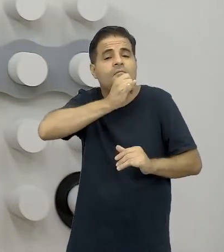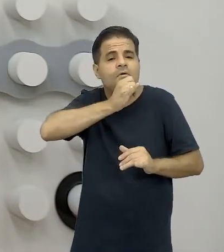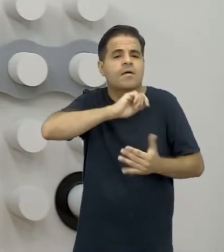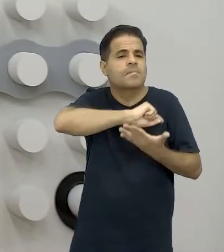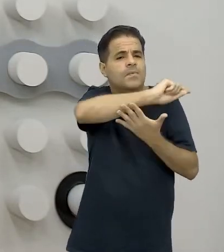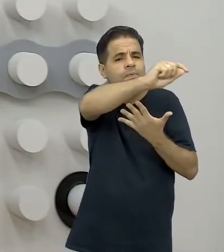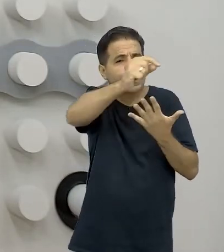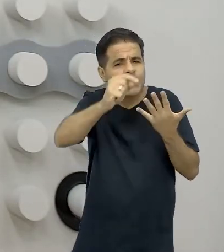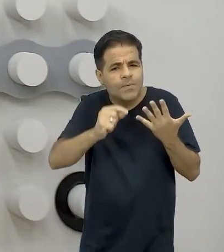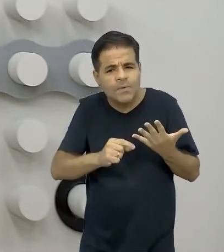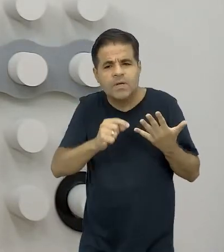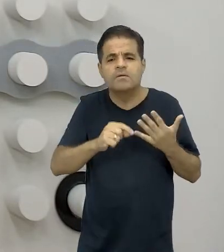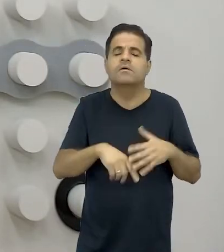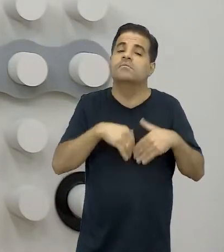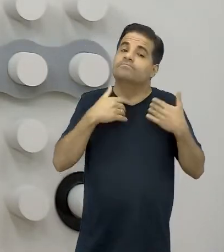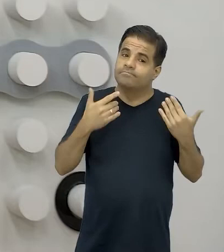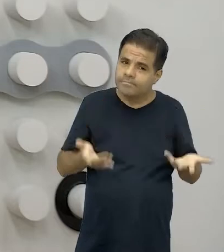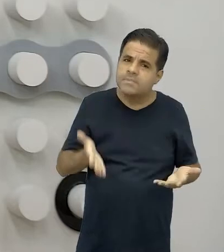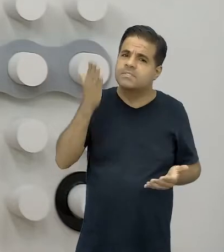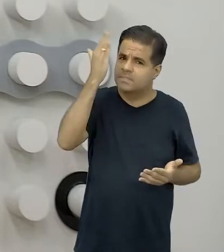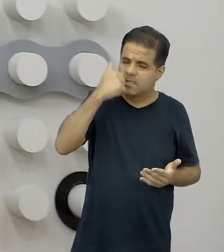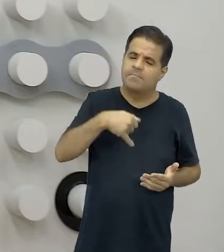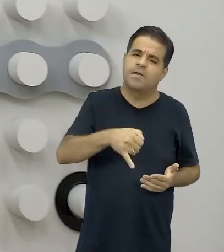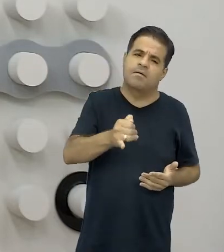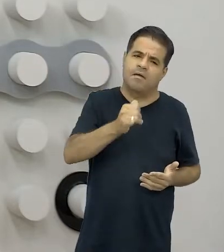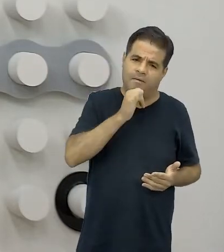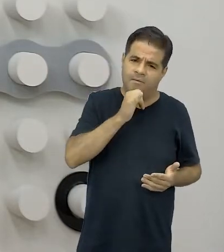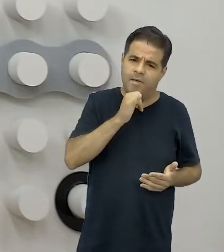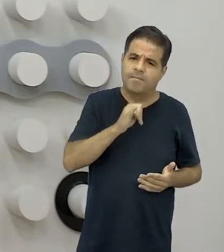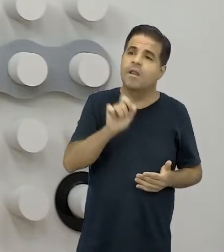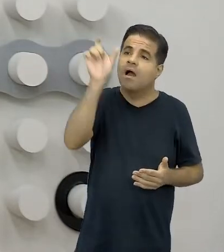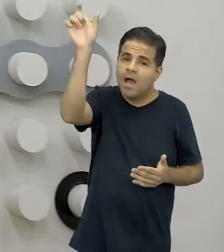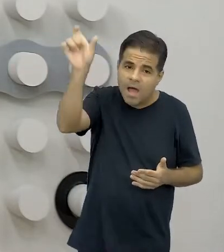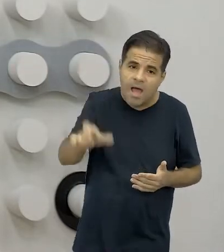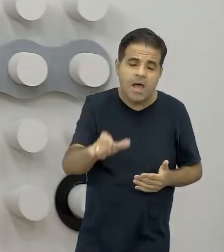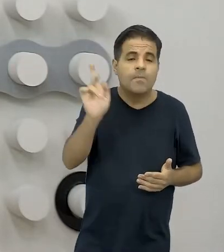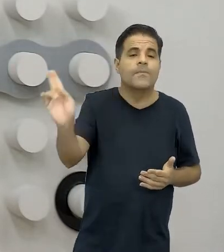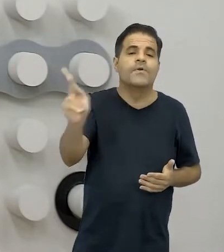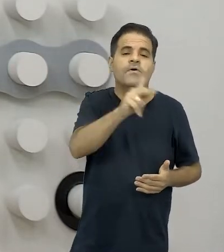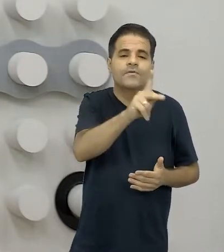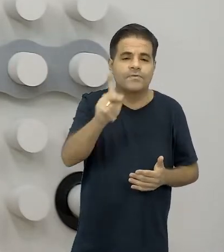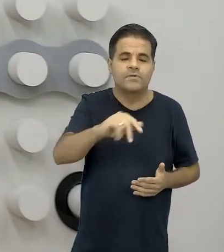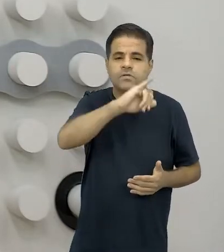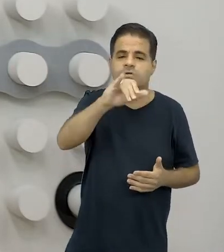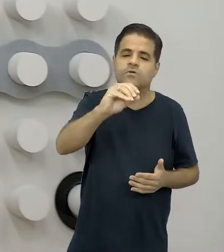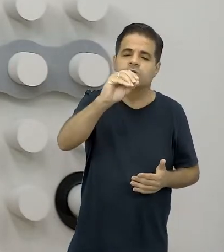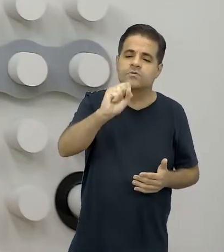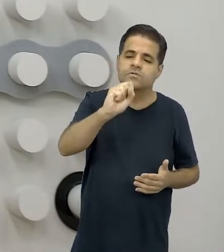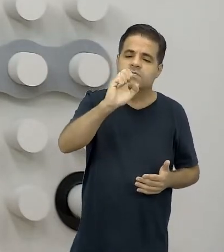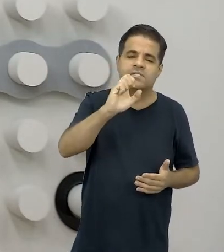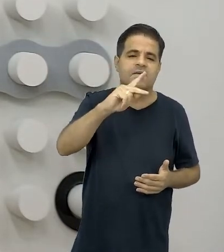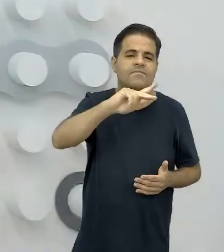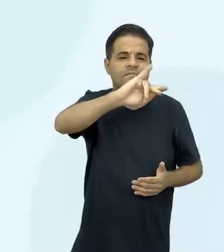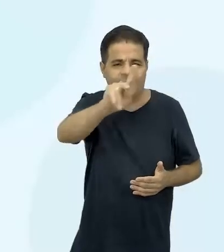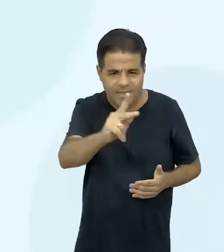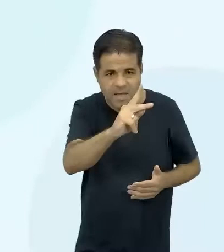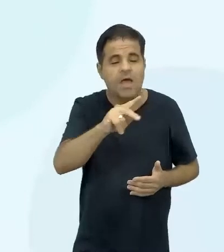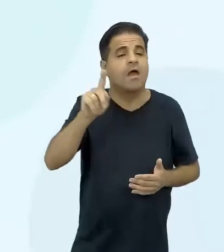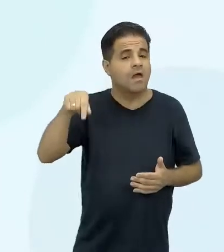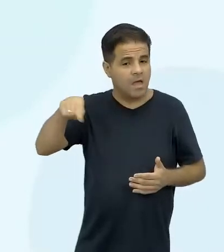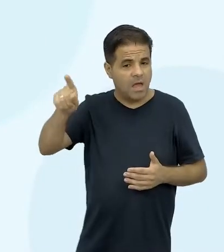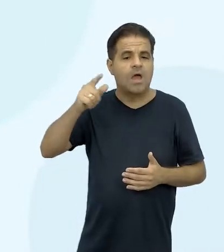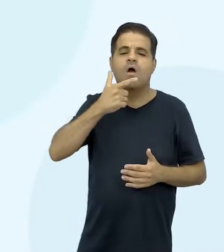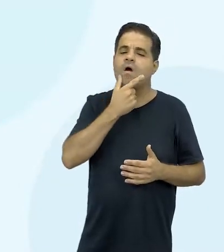um desses exemplos históricos é o desse professor Joseph Jacotot, que foi